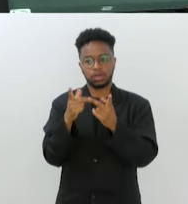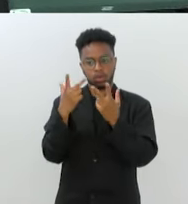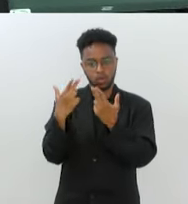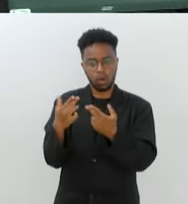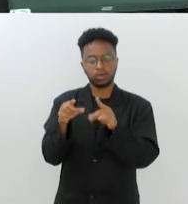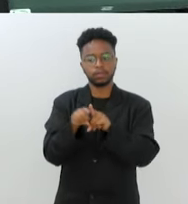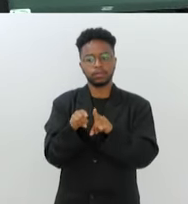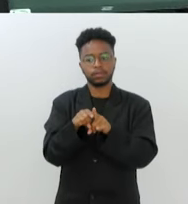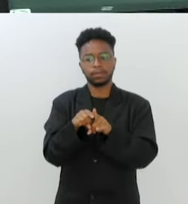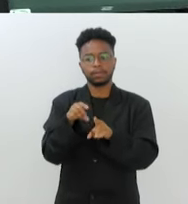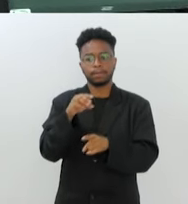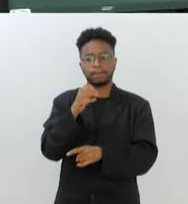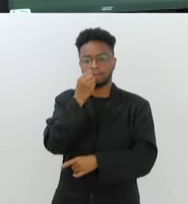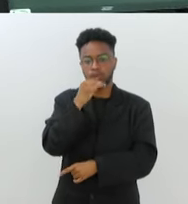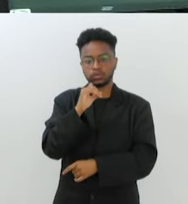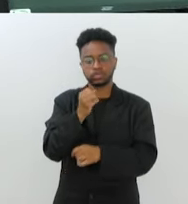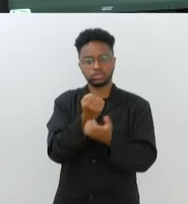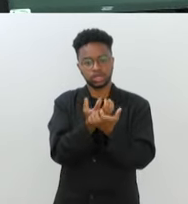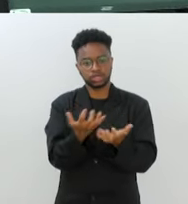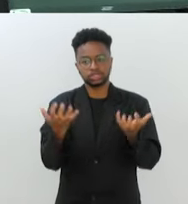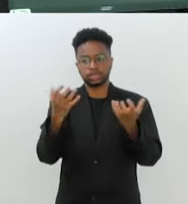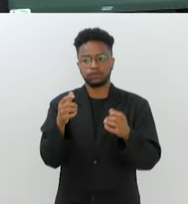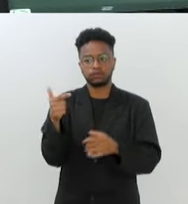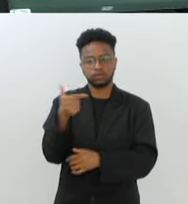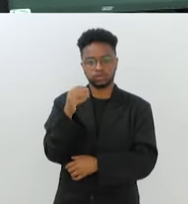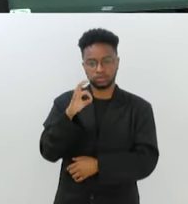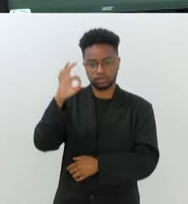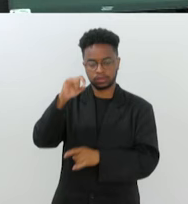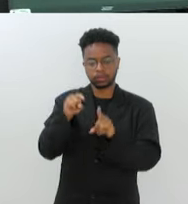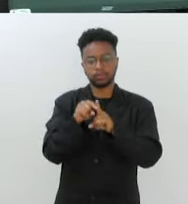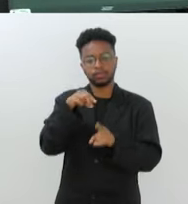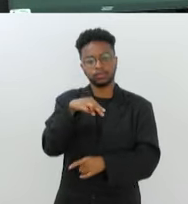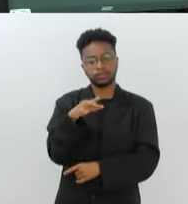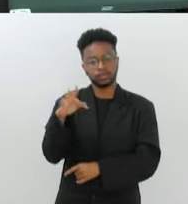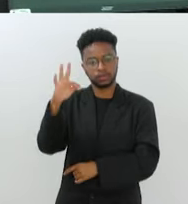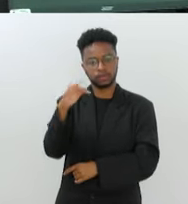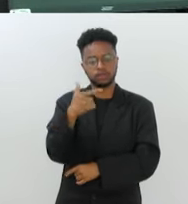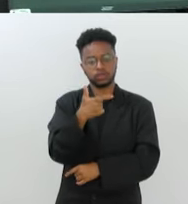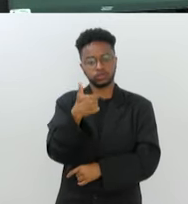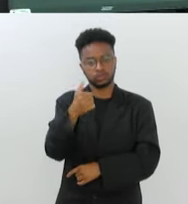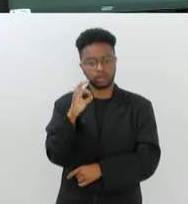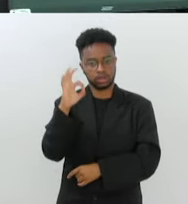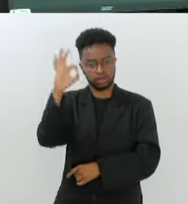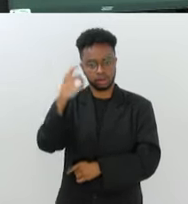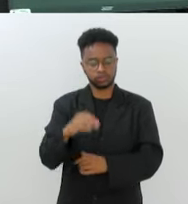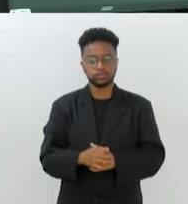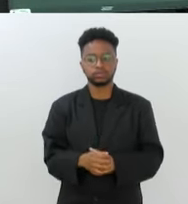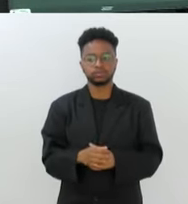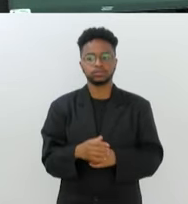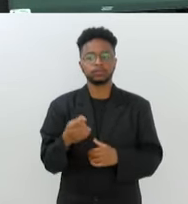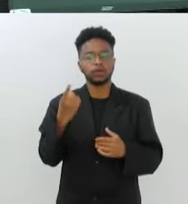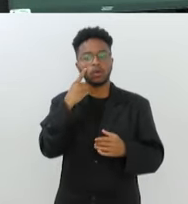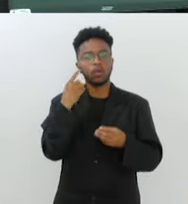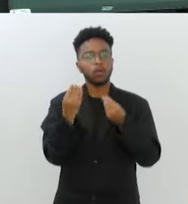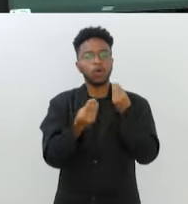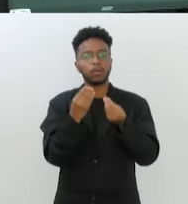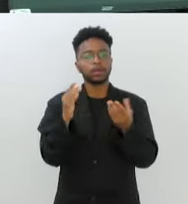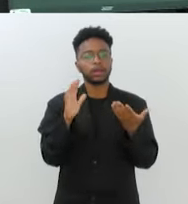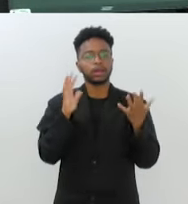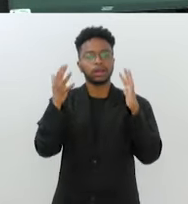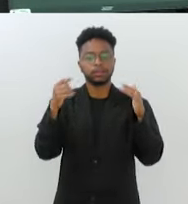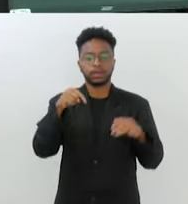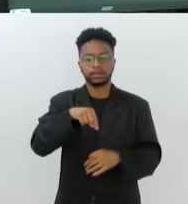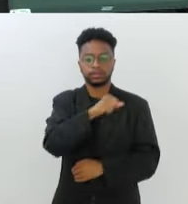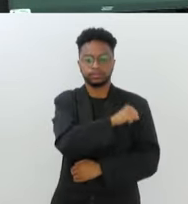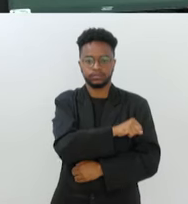22 graus nesse momento, e Nova Friburgo está nublado com 21 graus. Vamos ver agora como está o tempo aqui no Rio de Janeiro.